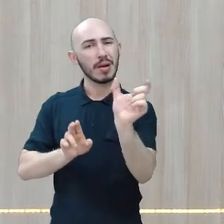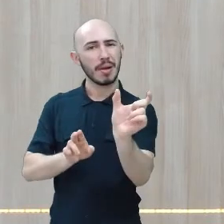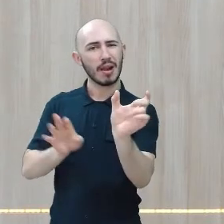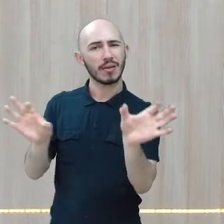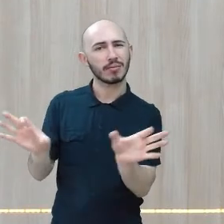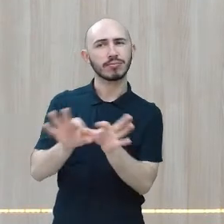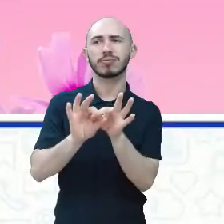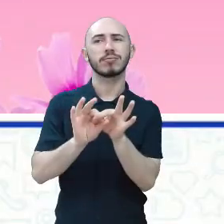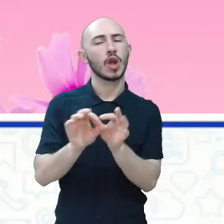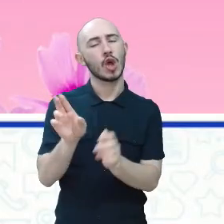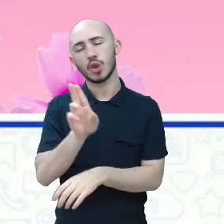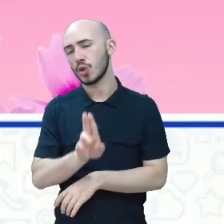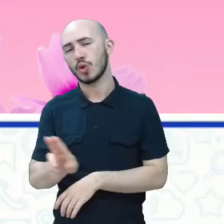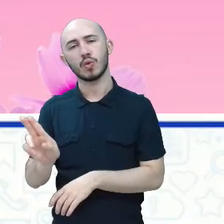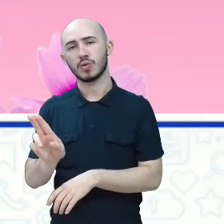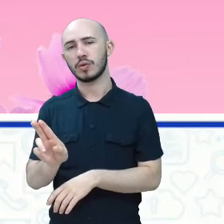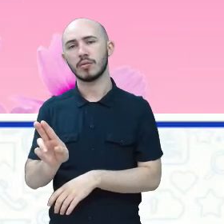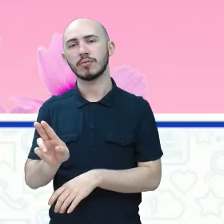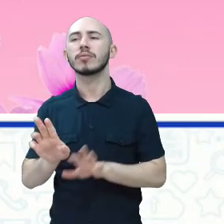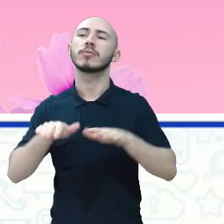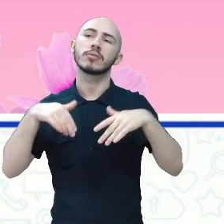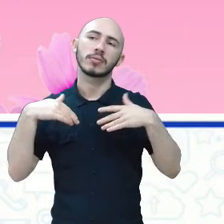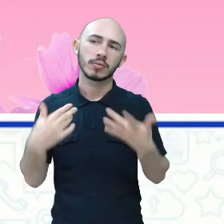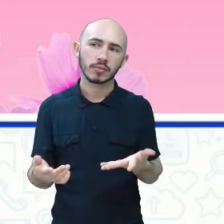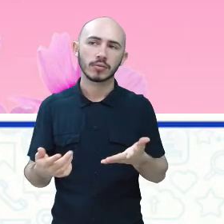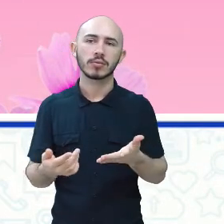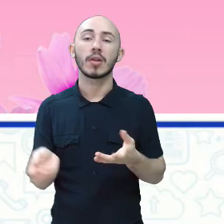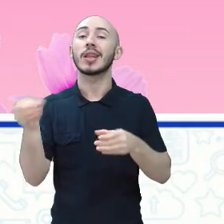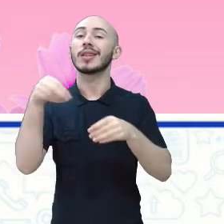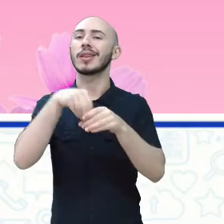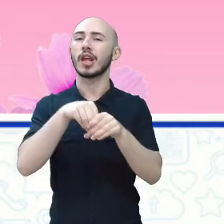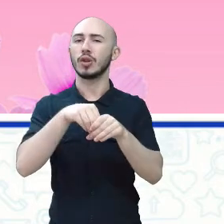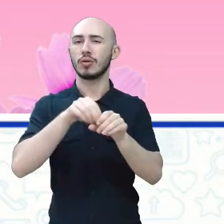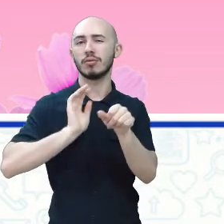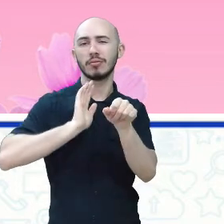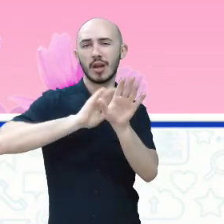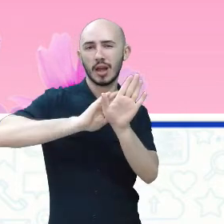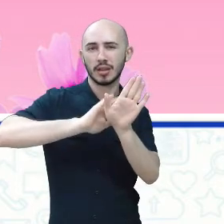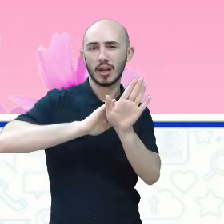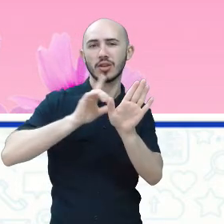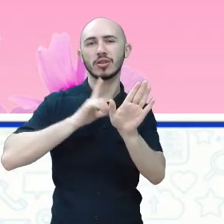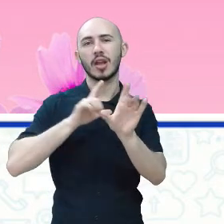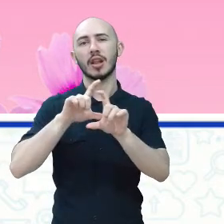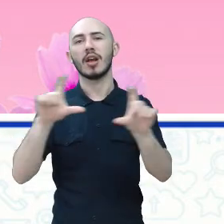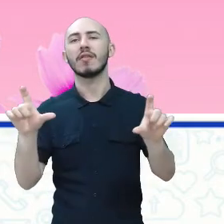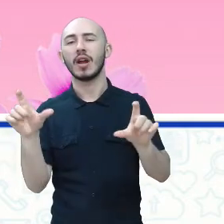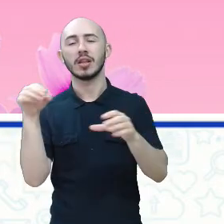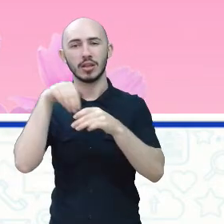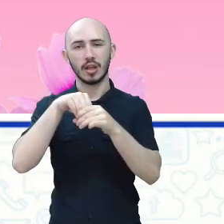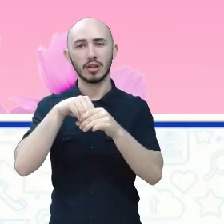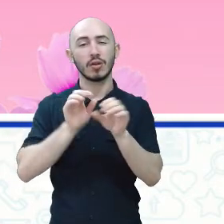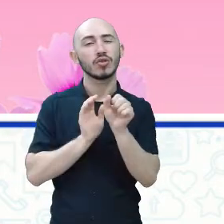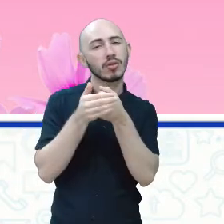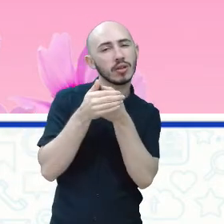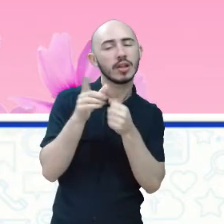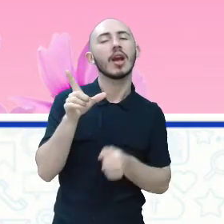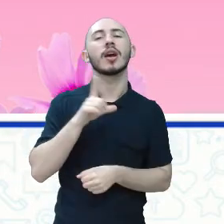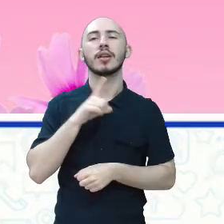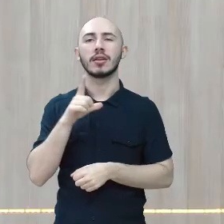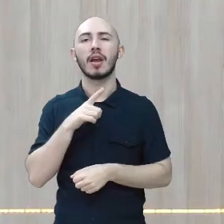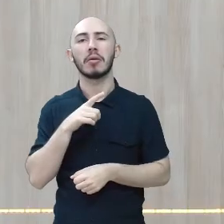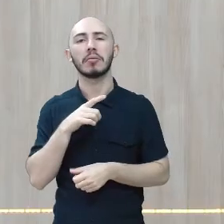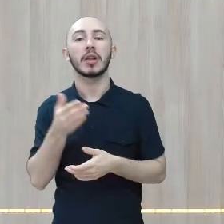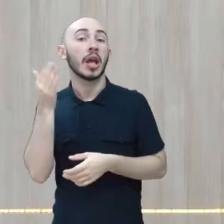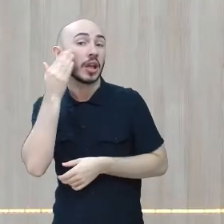ou seja, ele está subentendido na frase. Está ali, não é?